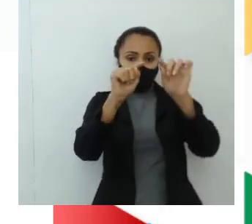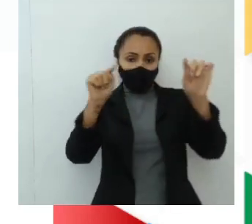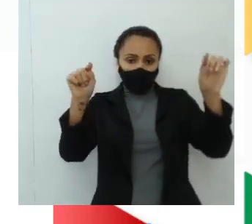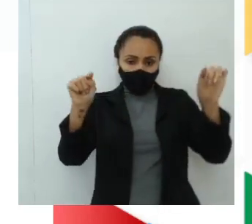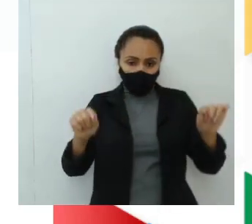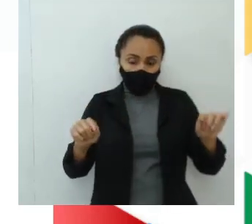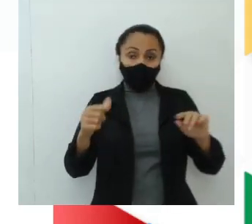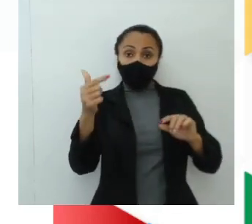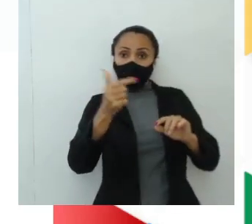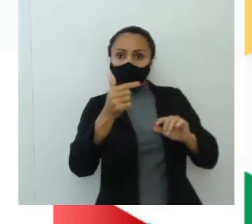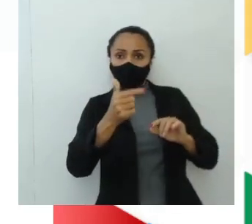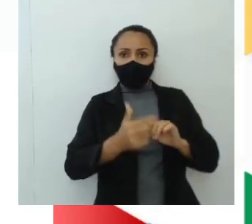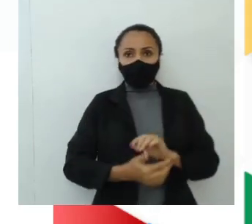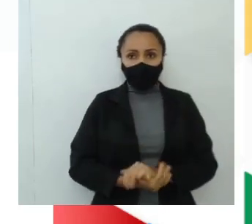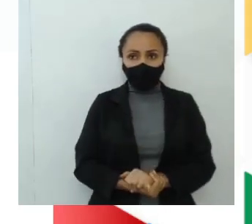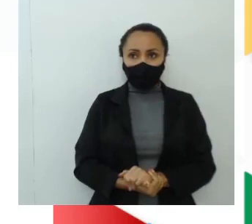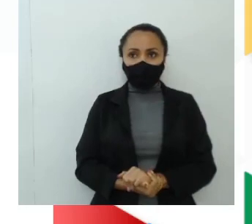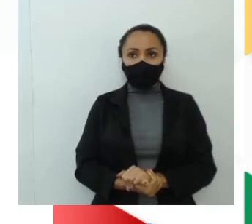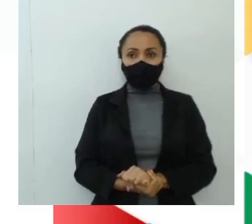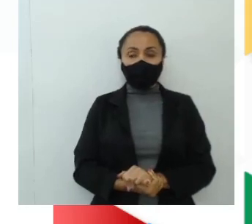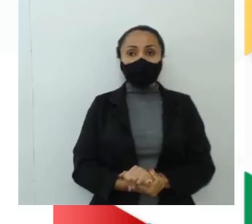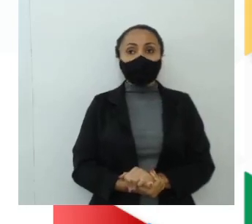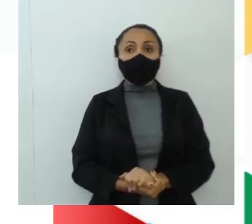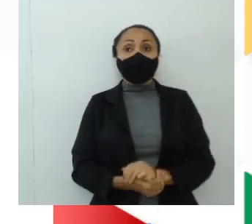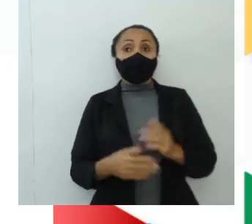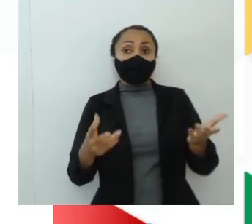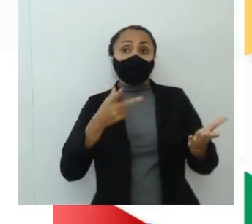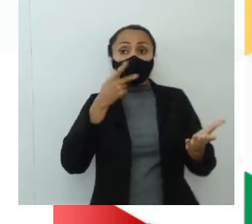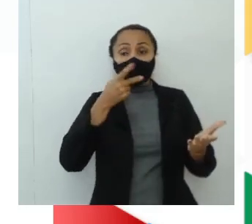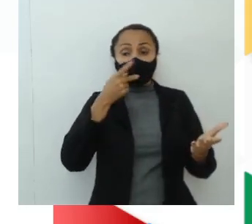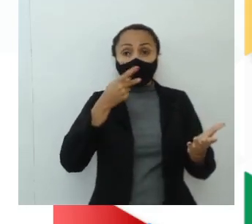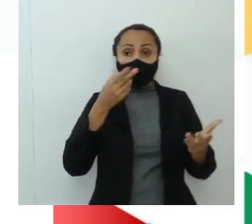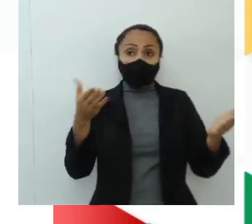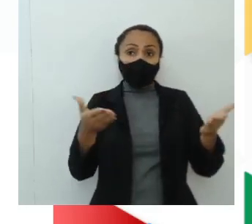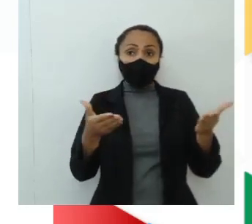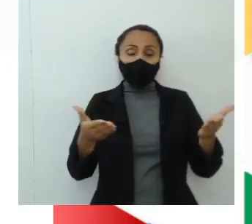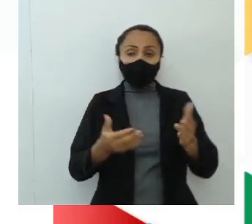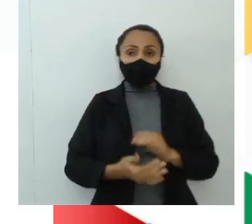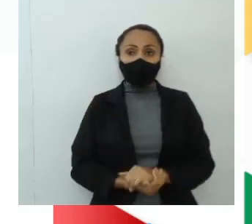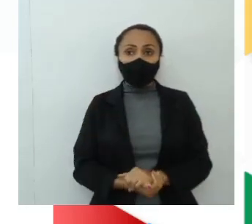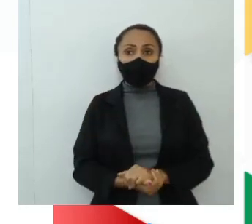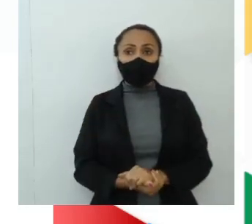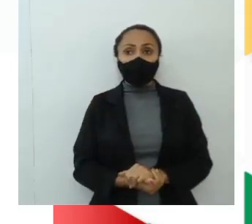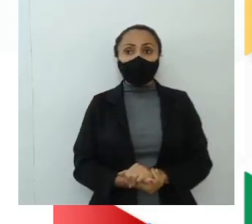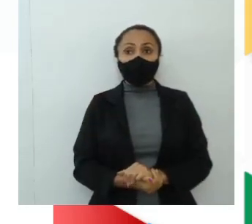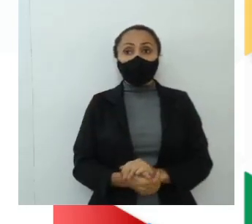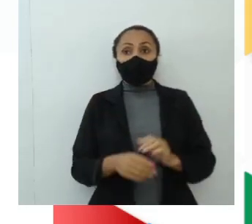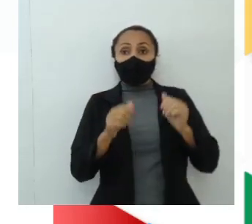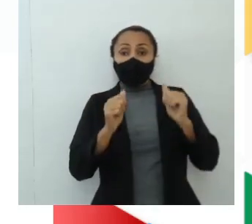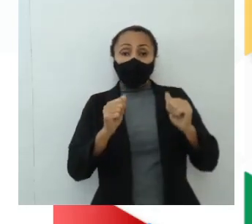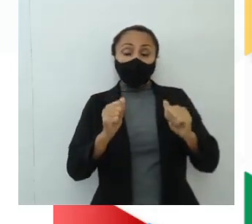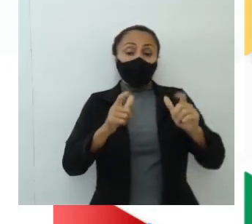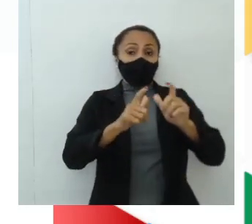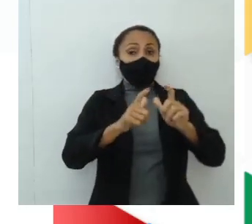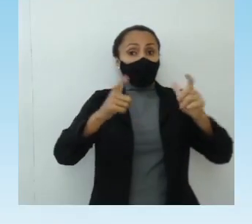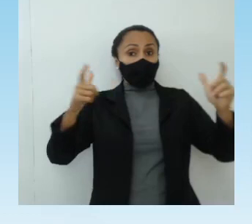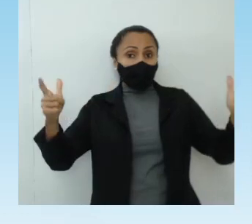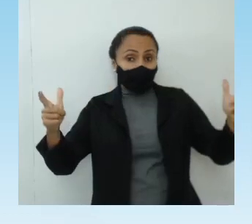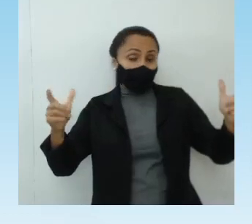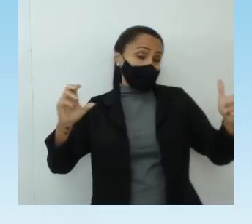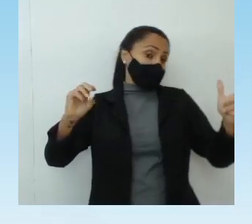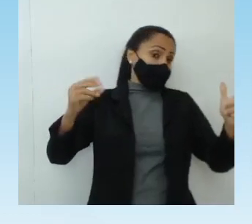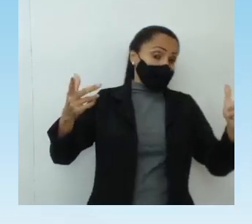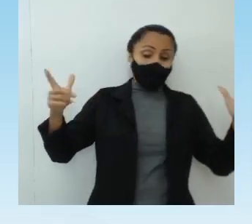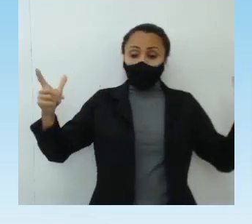trapézio, agora tá certo. Agora a gente vai falar sobre uma outra posição. Eu posso ampliar, eu posso